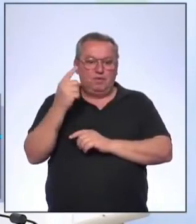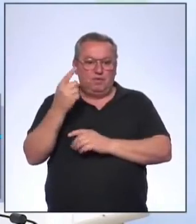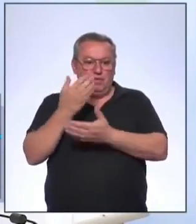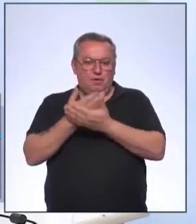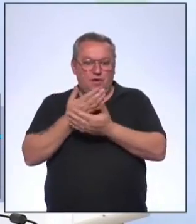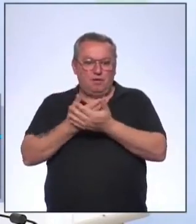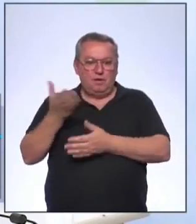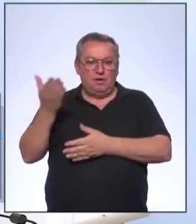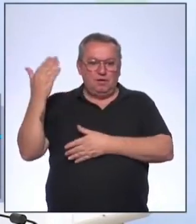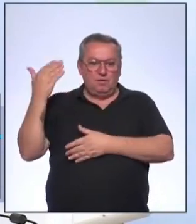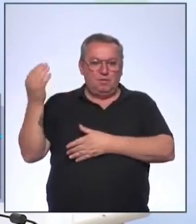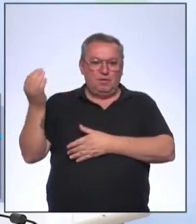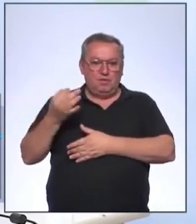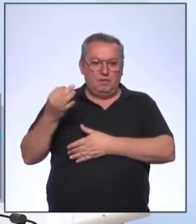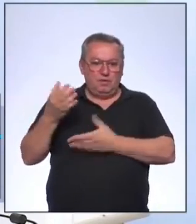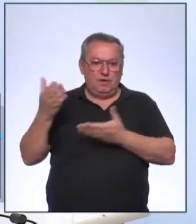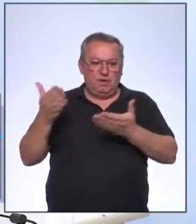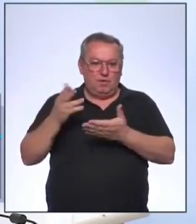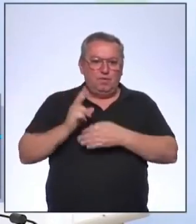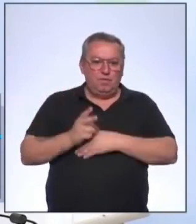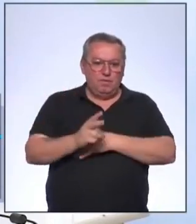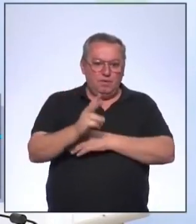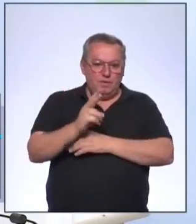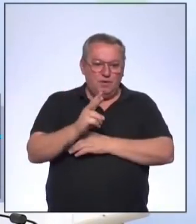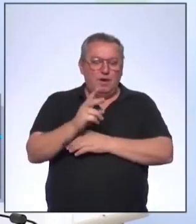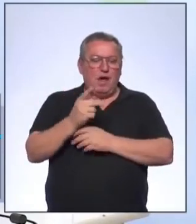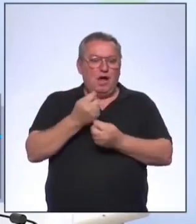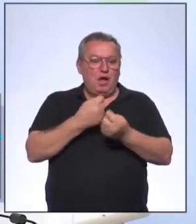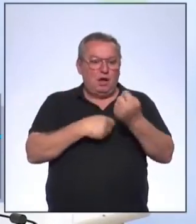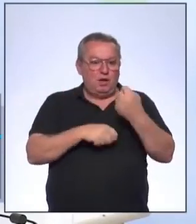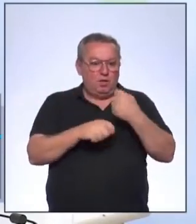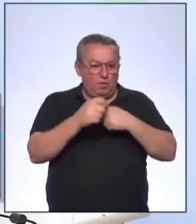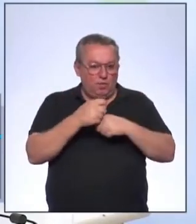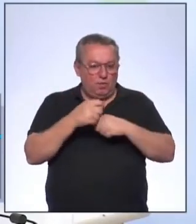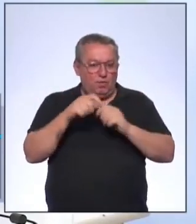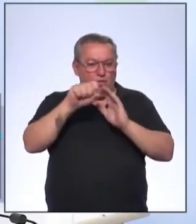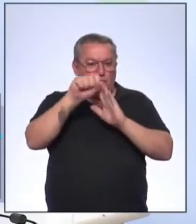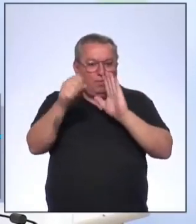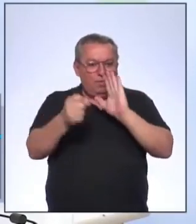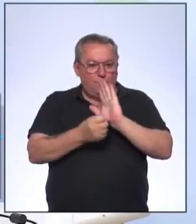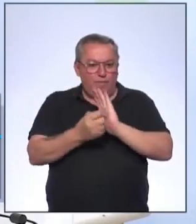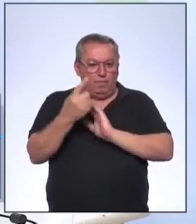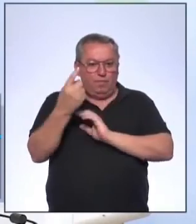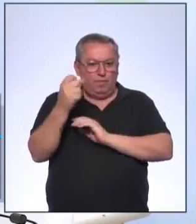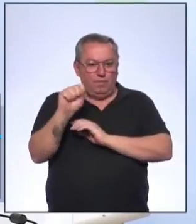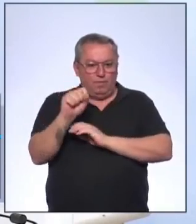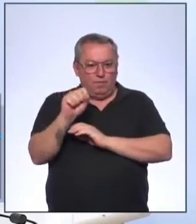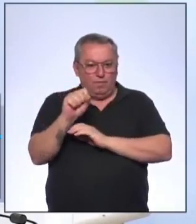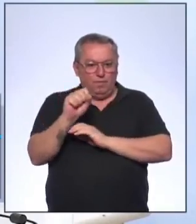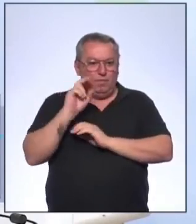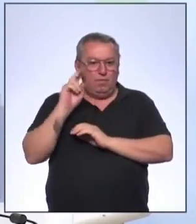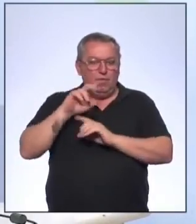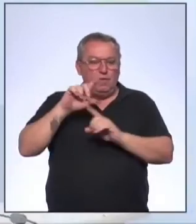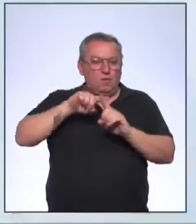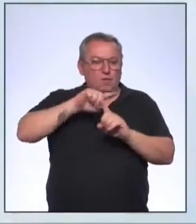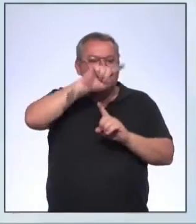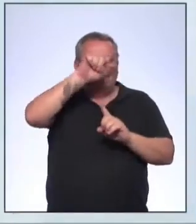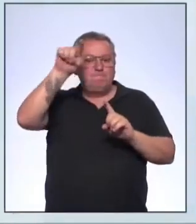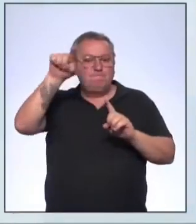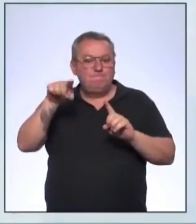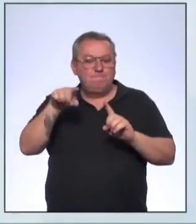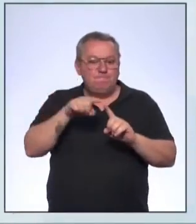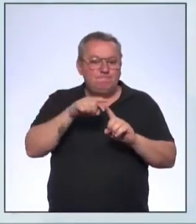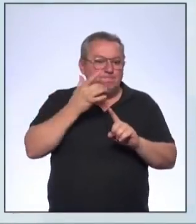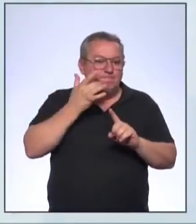aula anterior, perfeito? Vamos aí dar continuidade à economia do século XVIII, né, através do ciclo do ouro, né? O